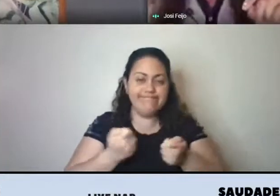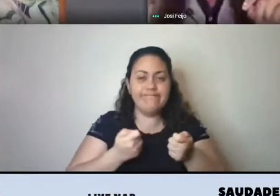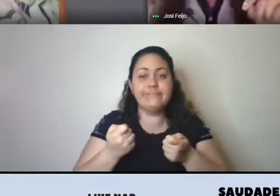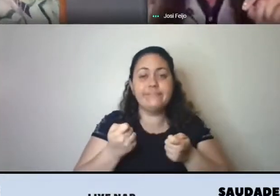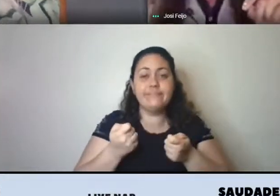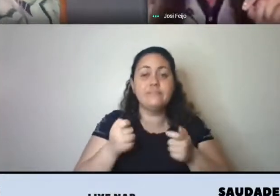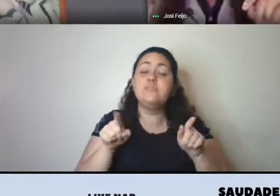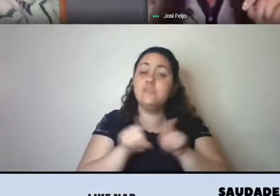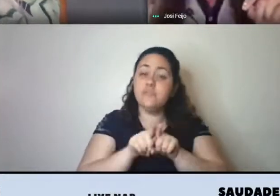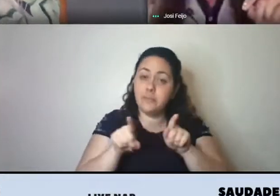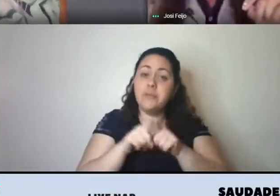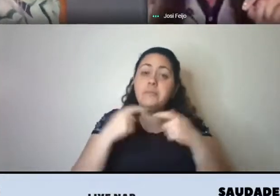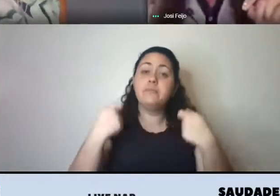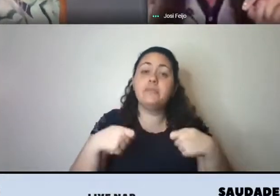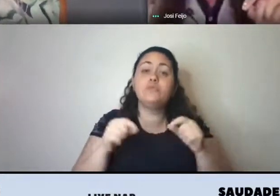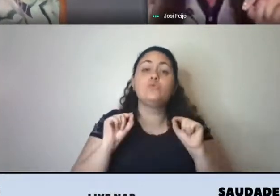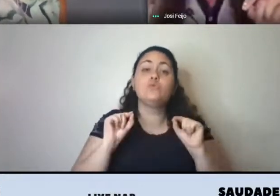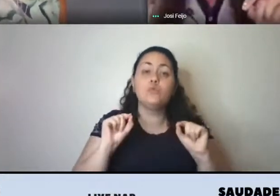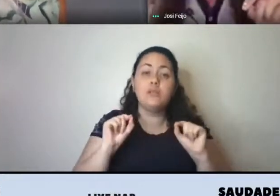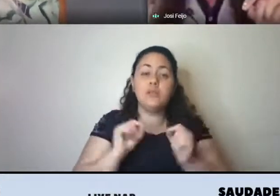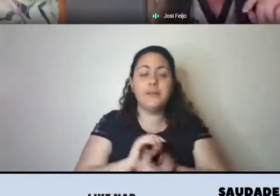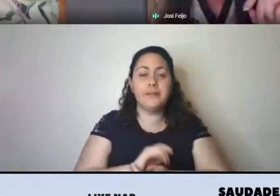um